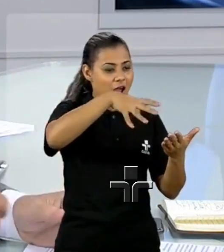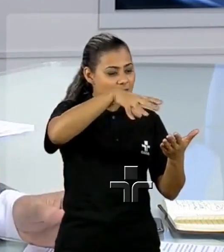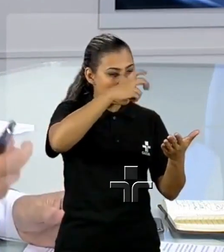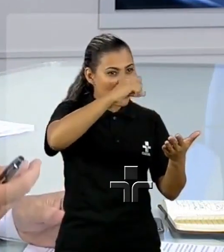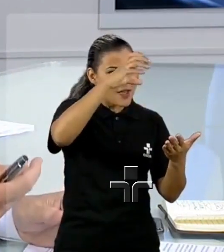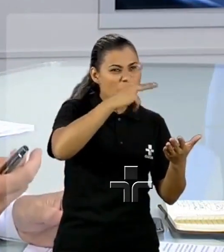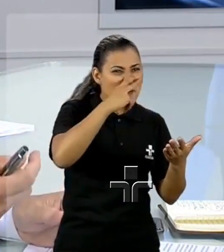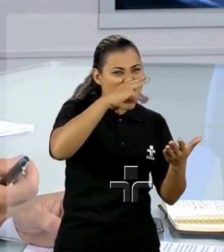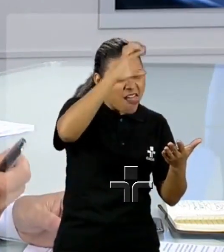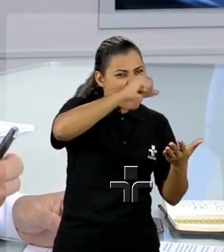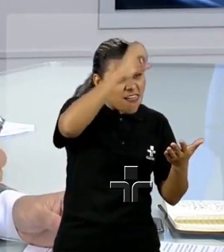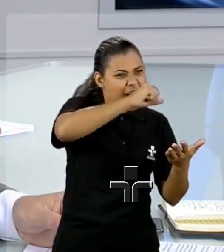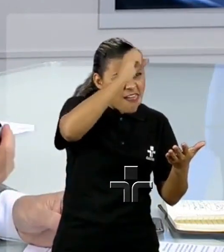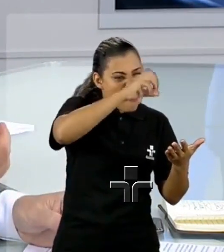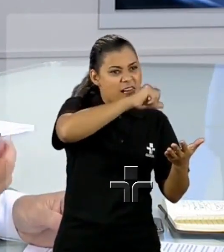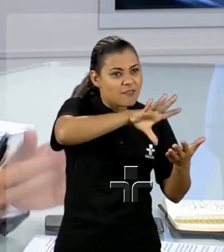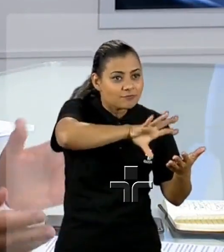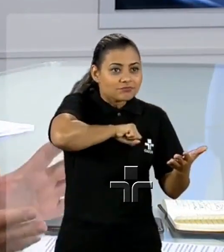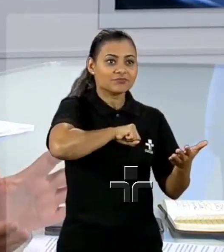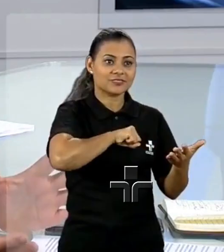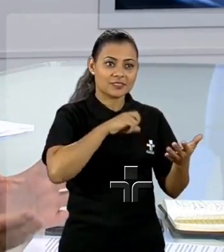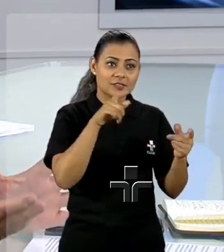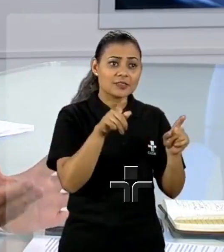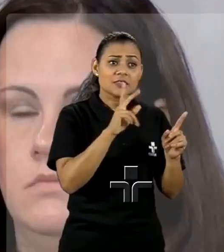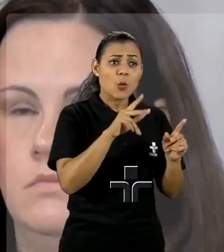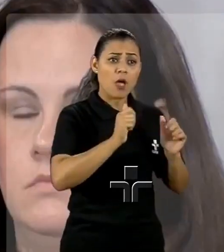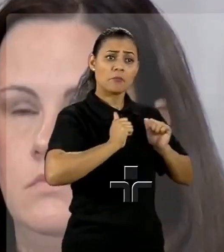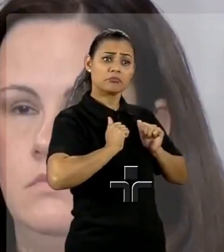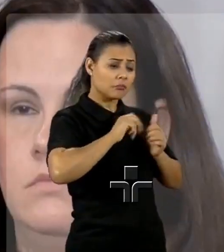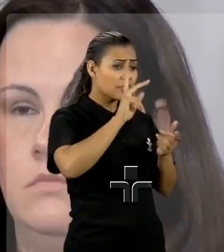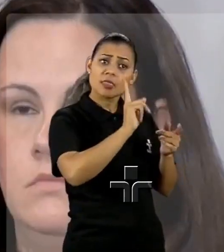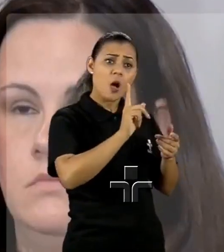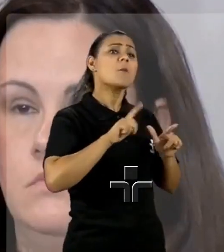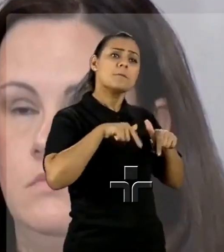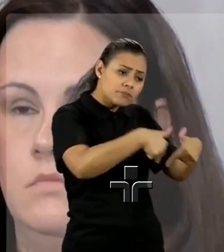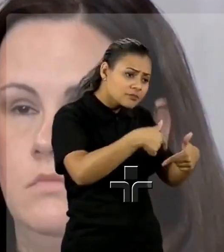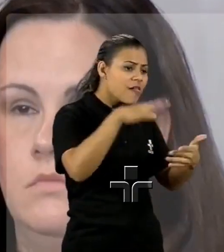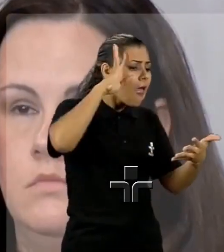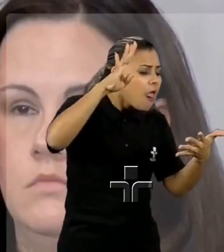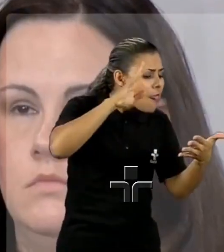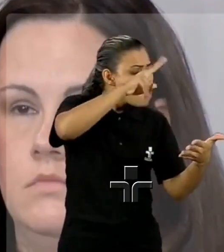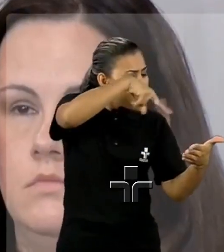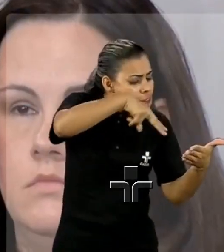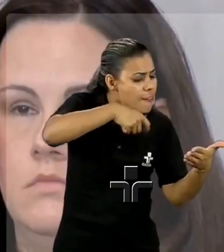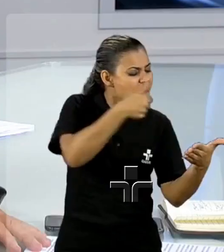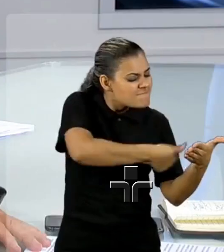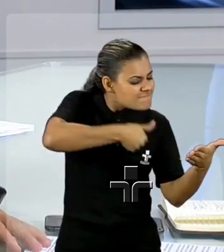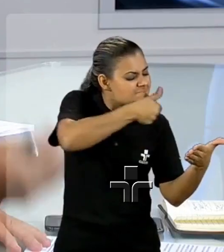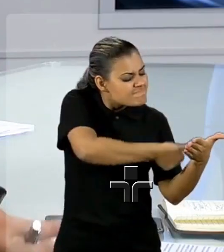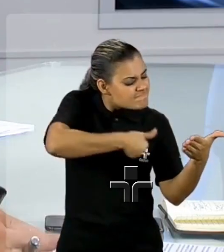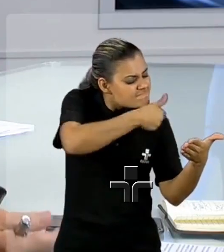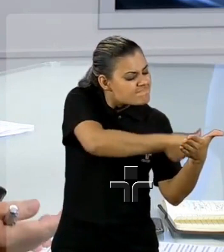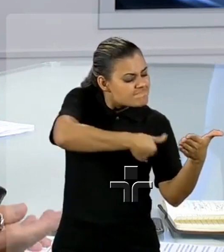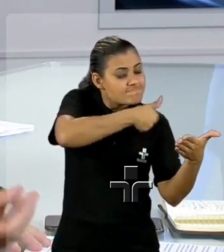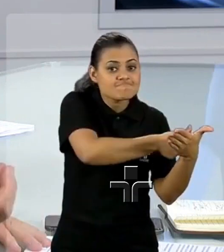atividade que não é passiva. Você vai ter que ter reflexão, isso é importante, né?